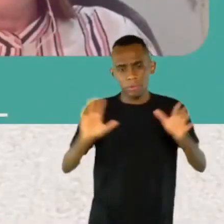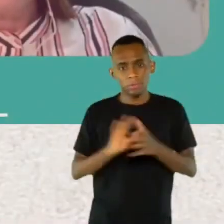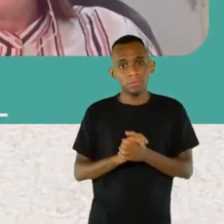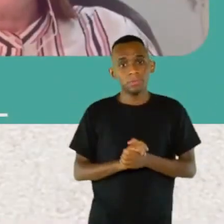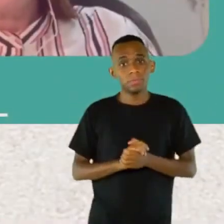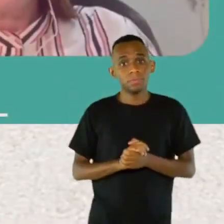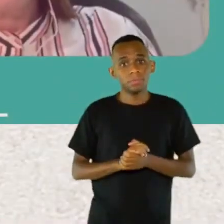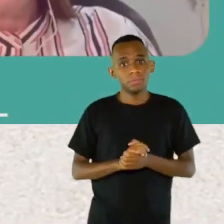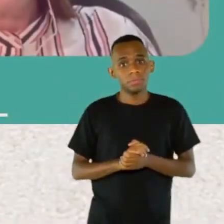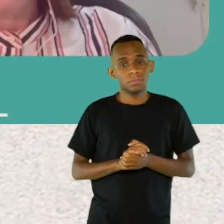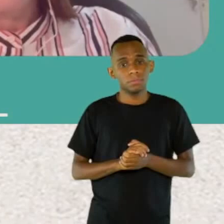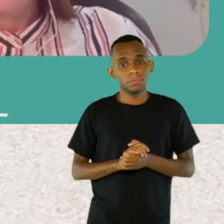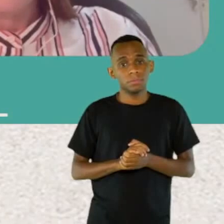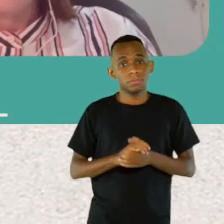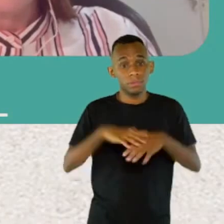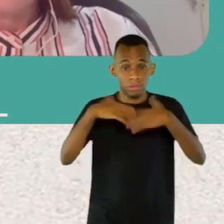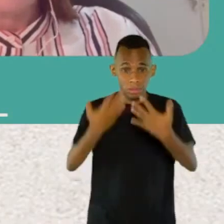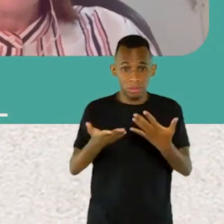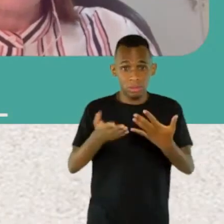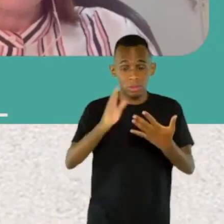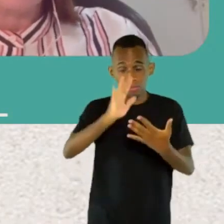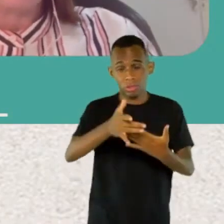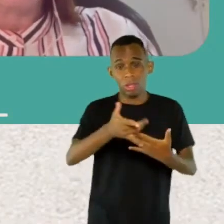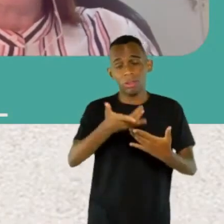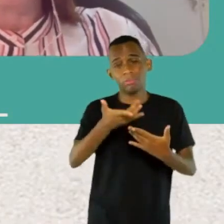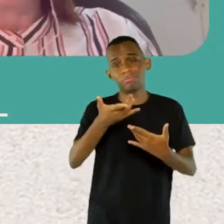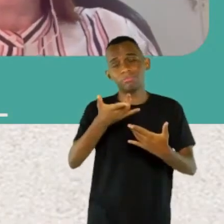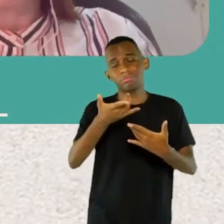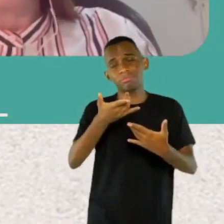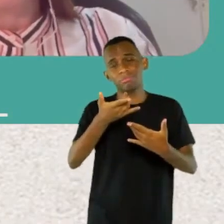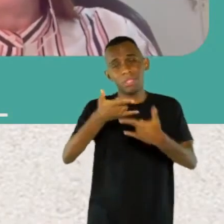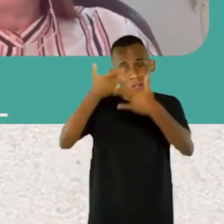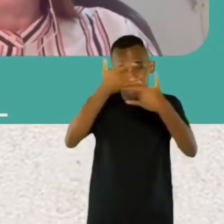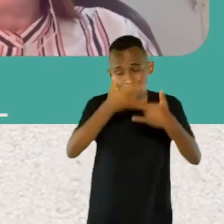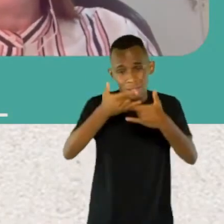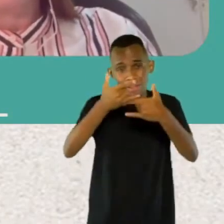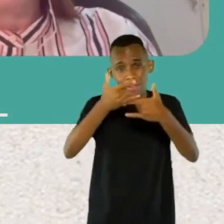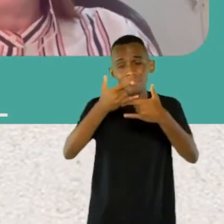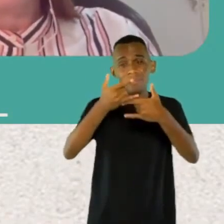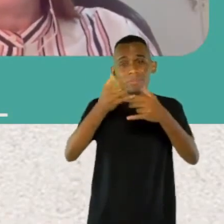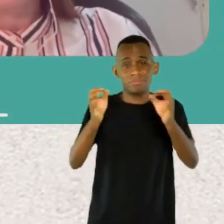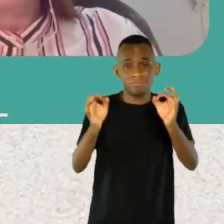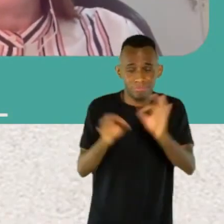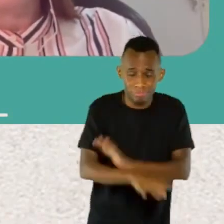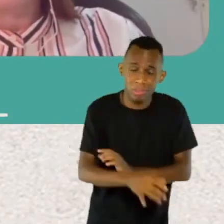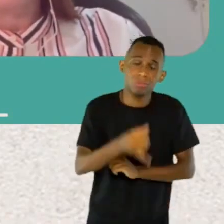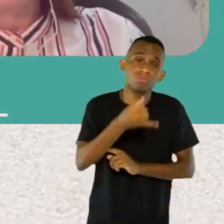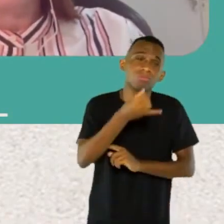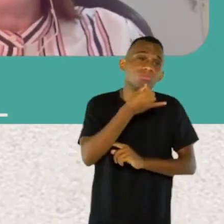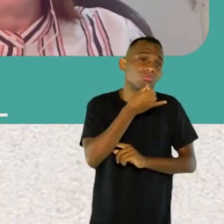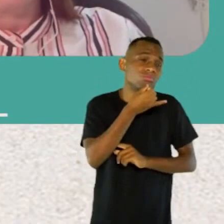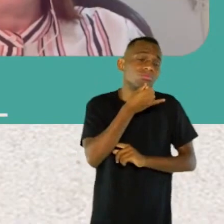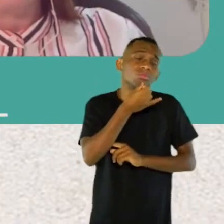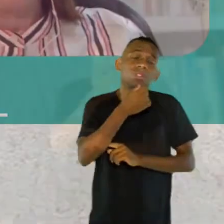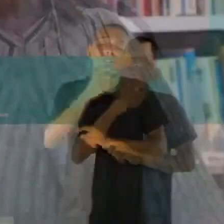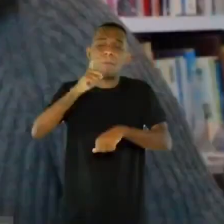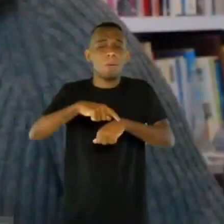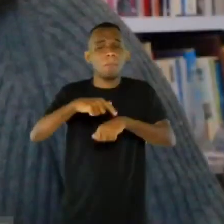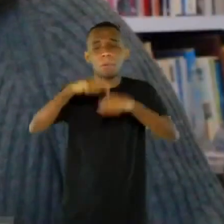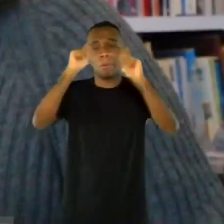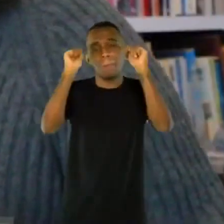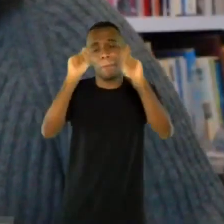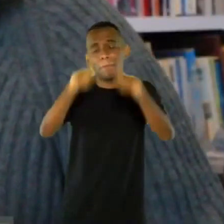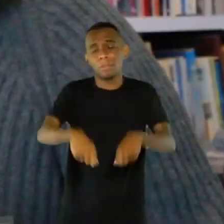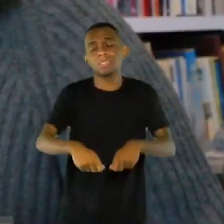Patrícia, vamos encerrando então o nosso papo, lamentando muito que ainda não foi o momento da gente se abraçar e de